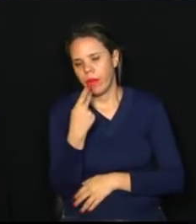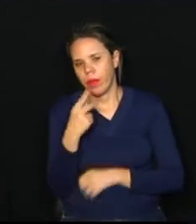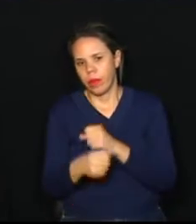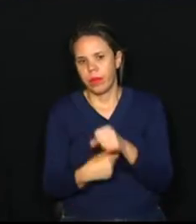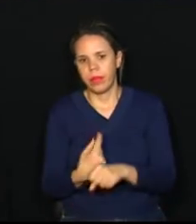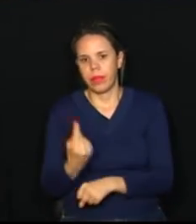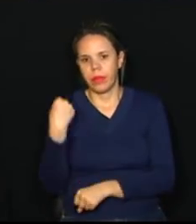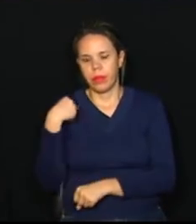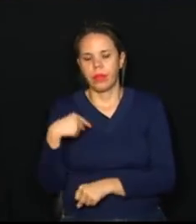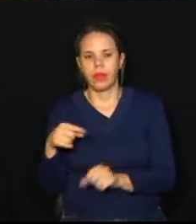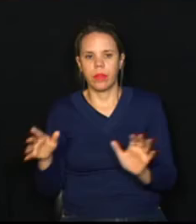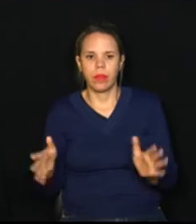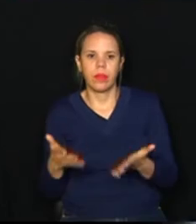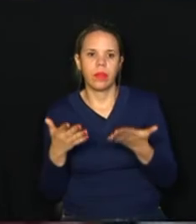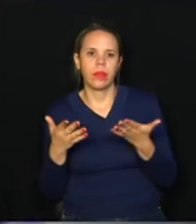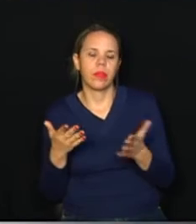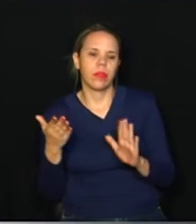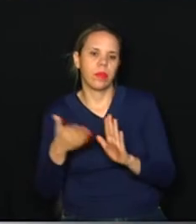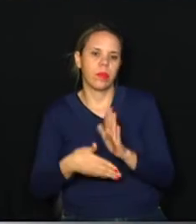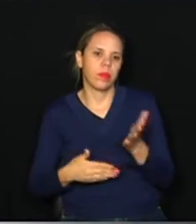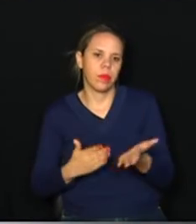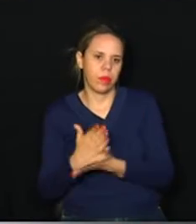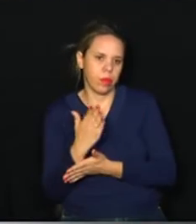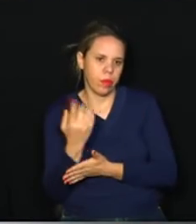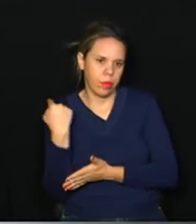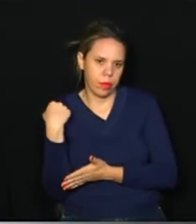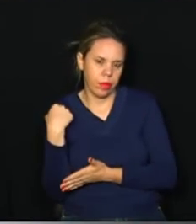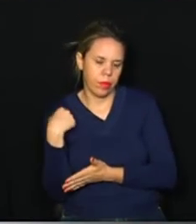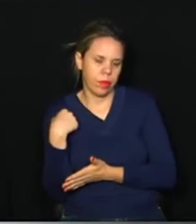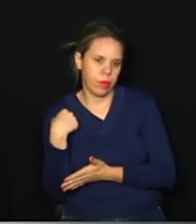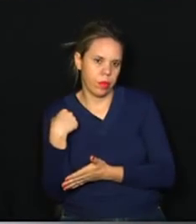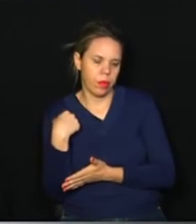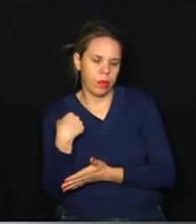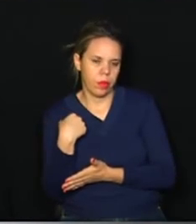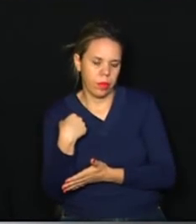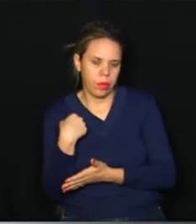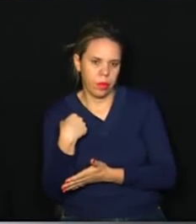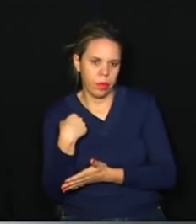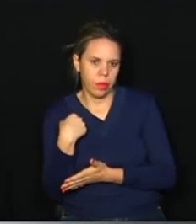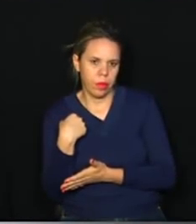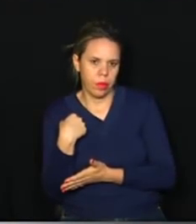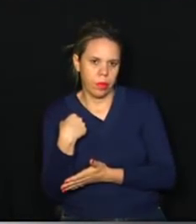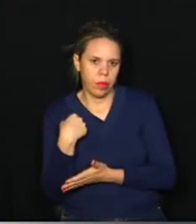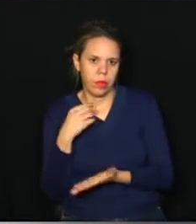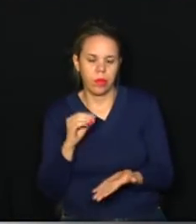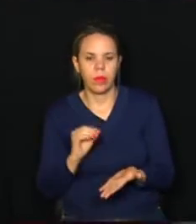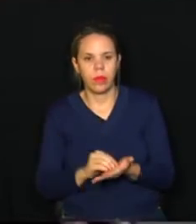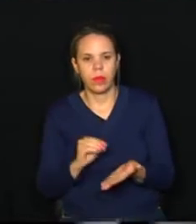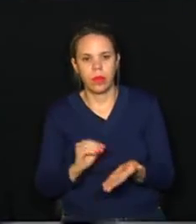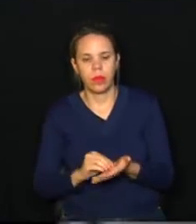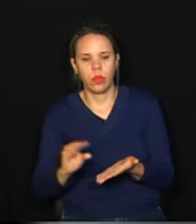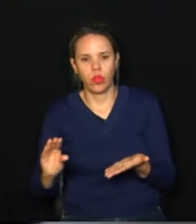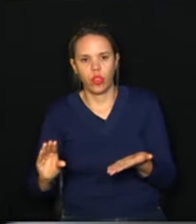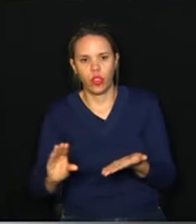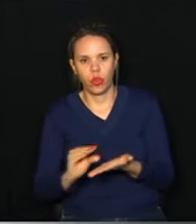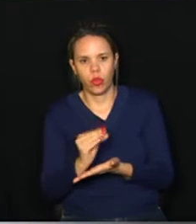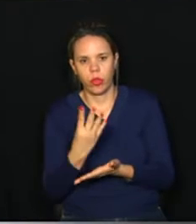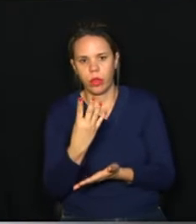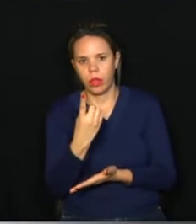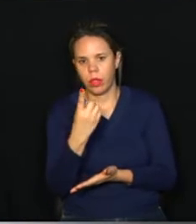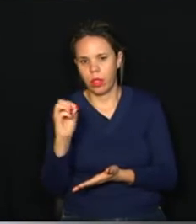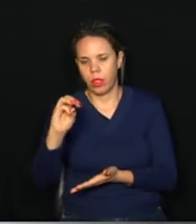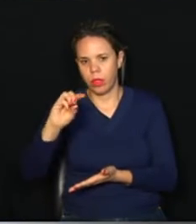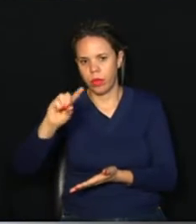passado para a aprovação dessa lei, que era o déficit orçamentário de 10,4 bilhões